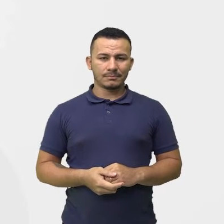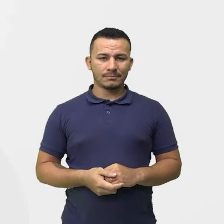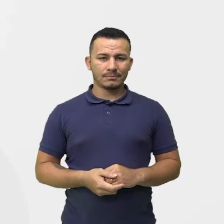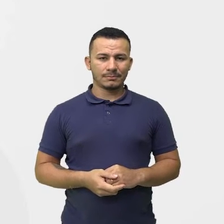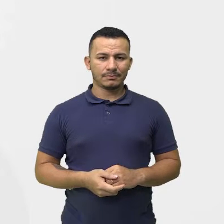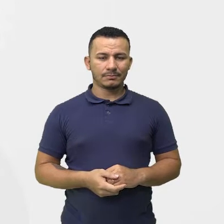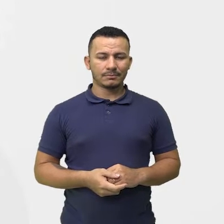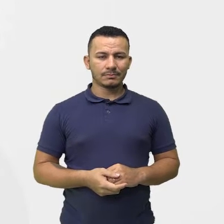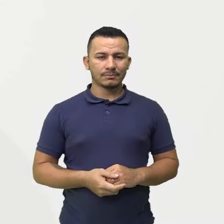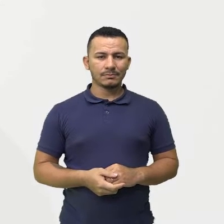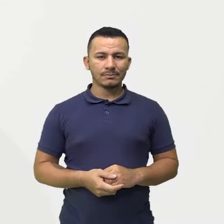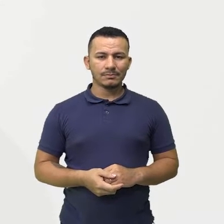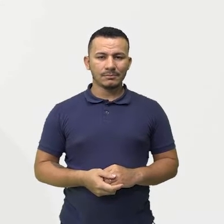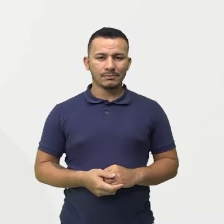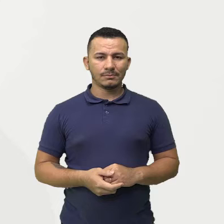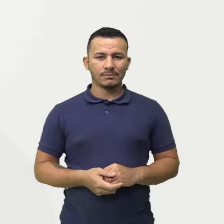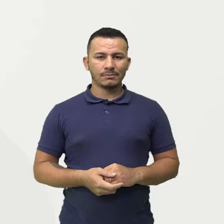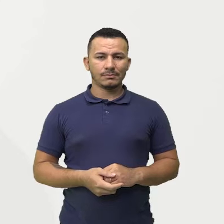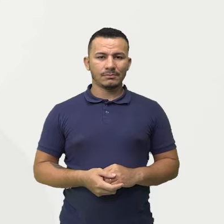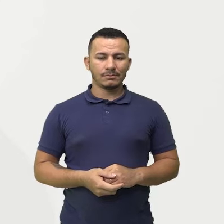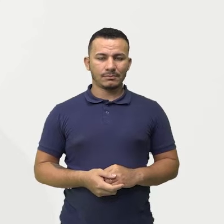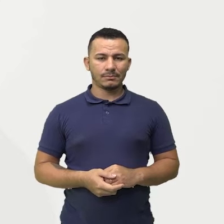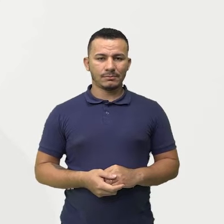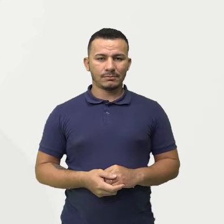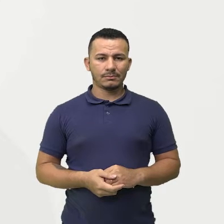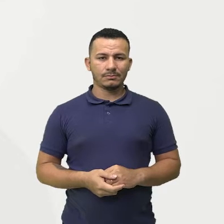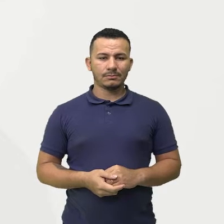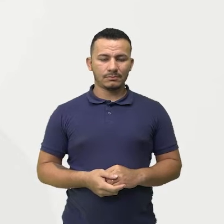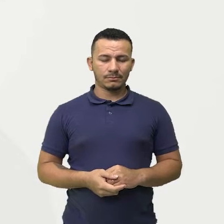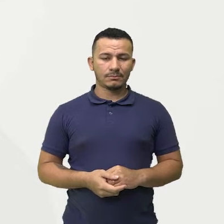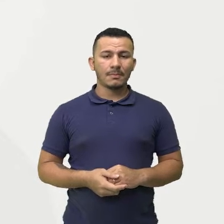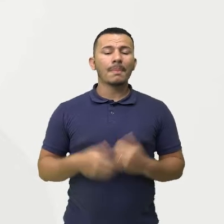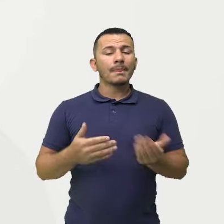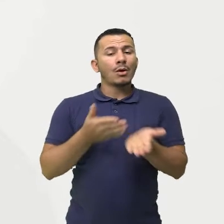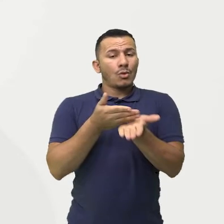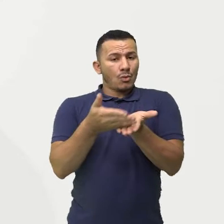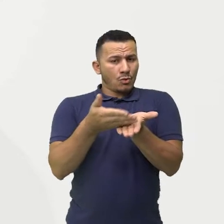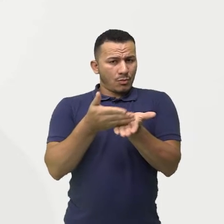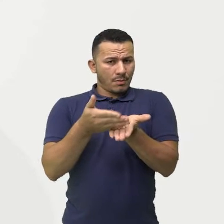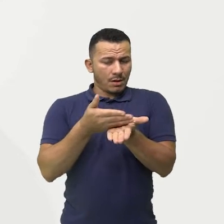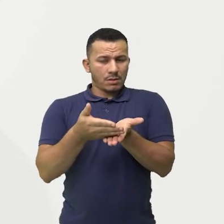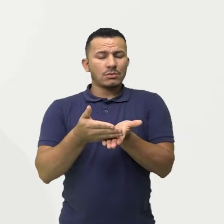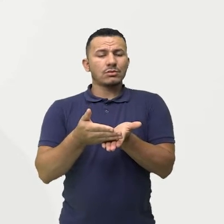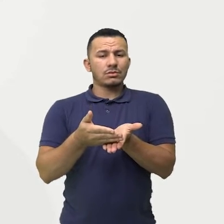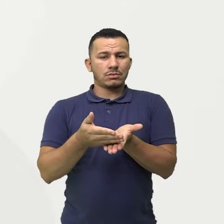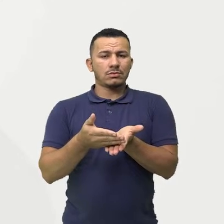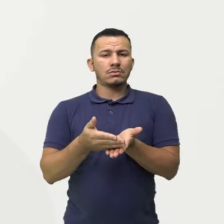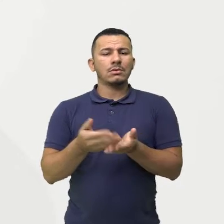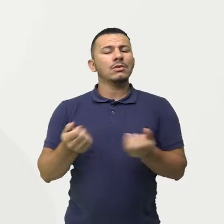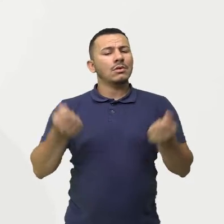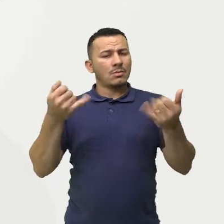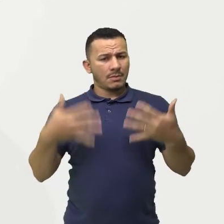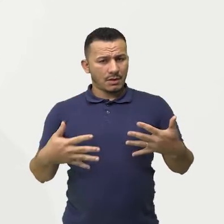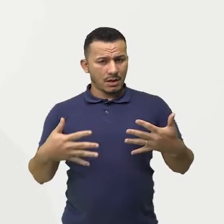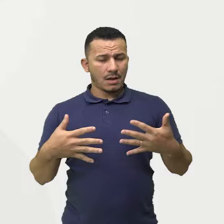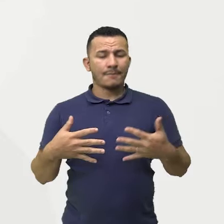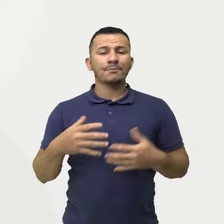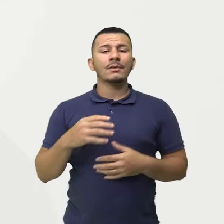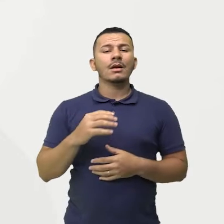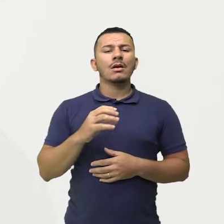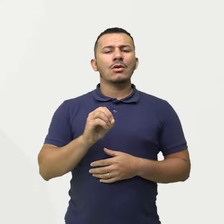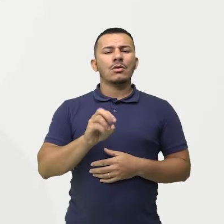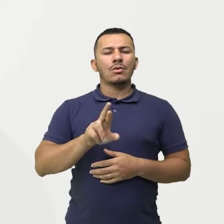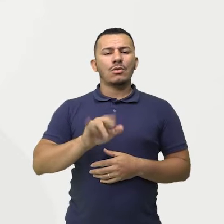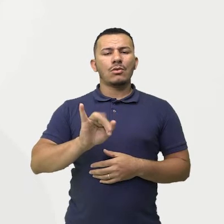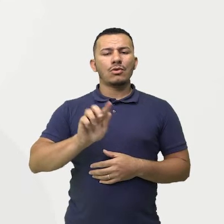é que nós temos. Nós temos o seguinte, ó. A partir da origem, quando se fala a partir